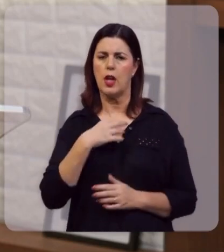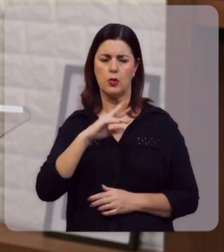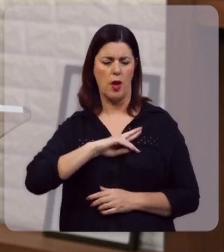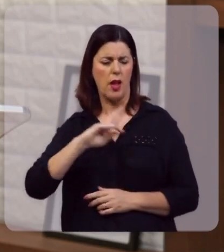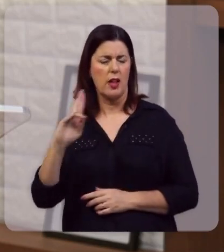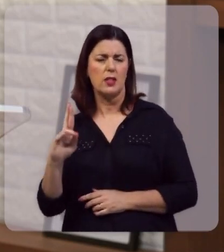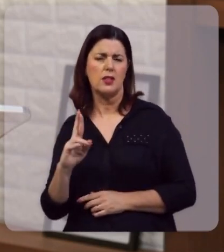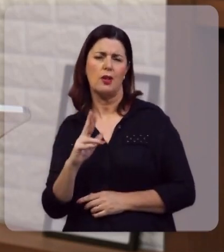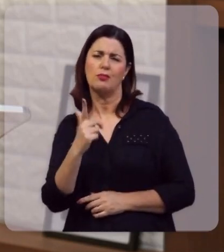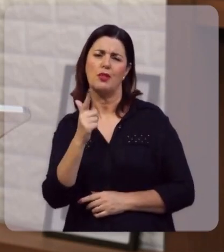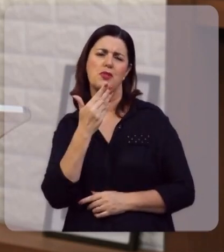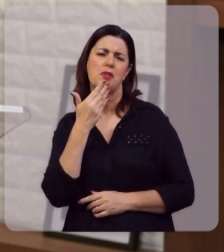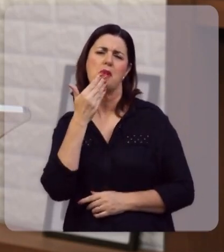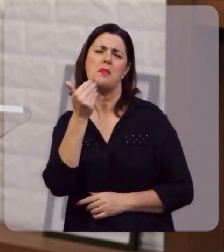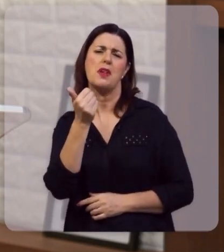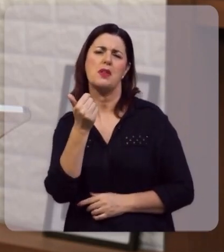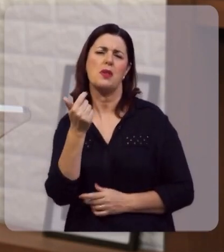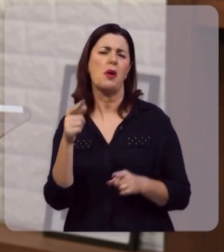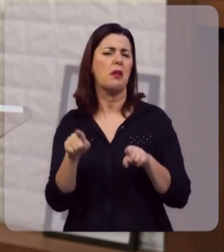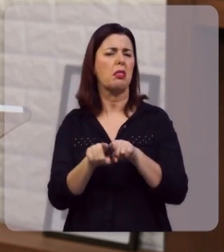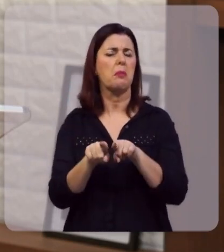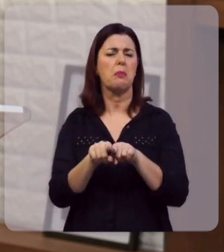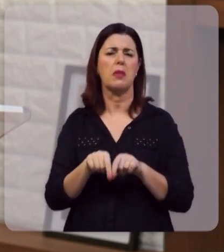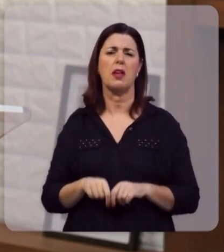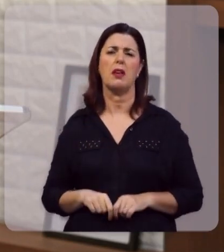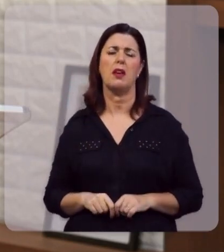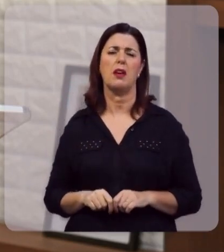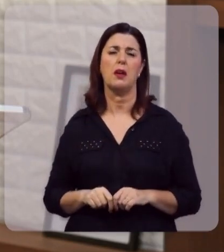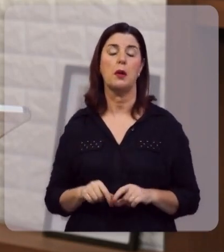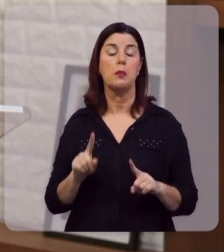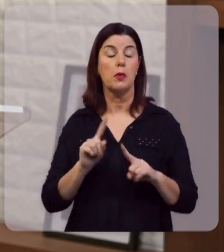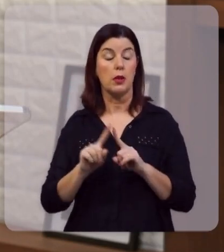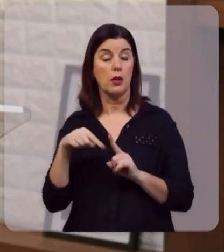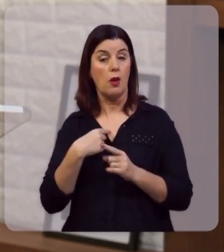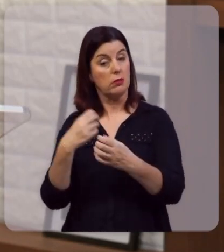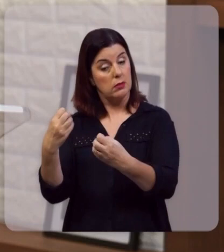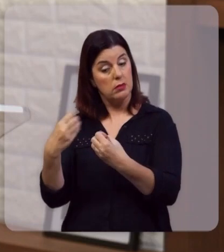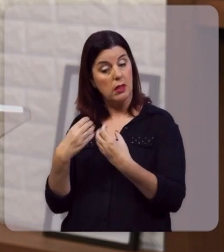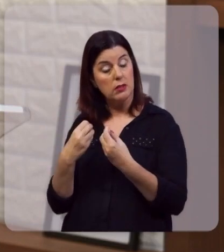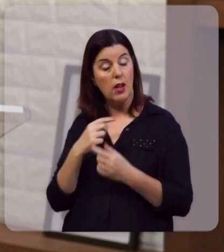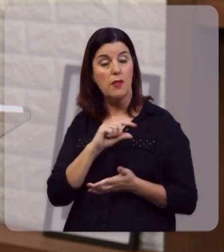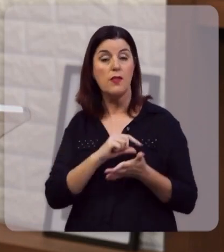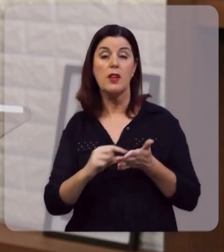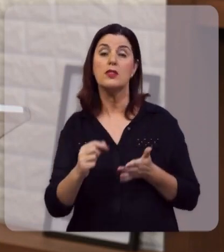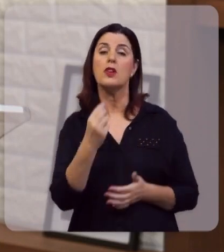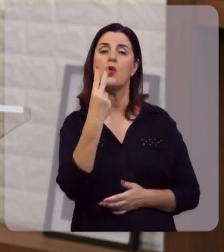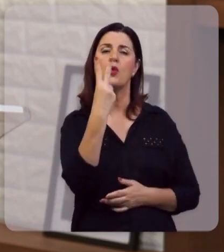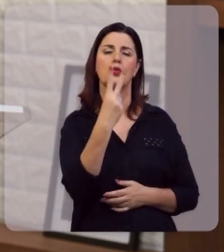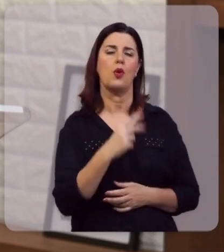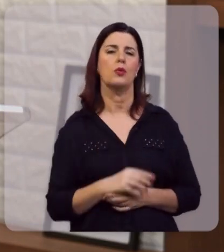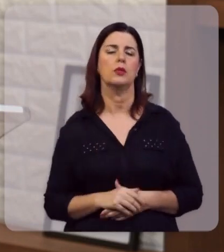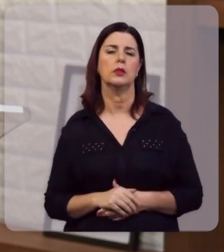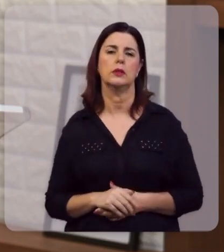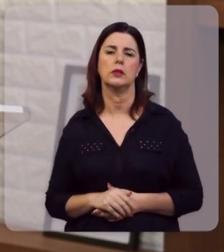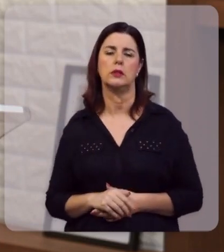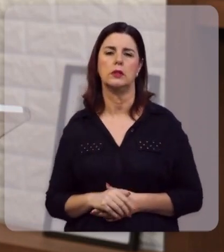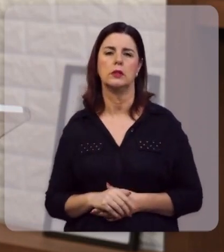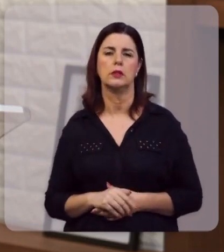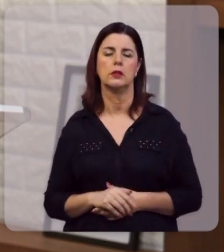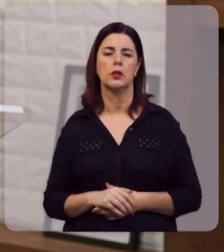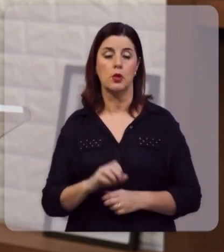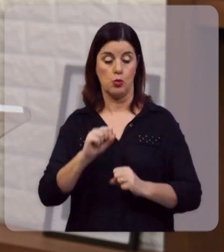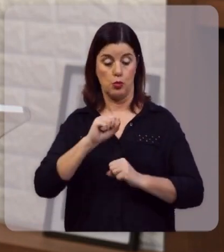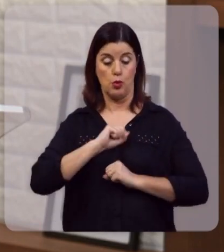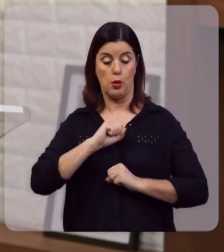religioso não era melhor. Era cinzento também, porque somos informados no versículo de número 2, sendo os